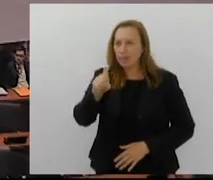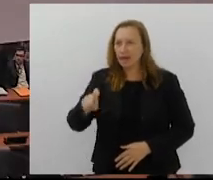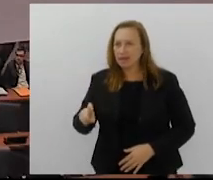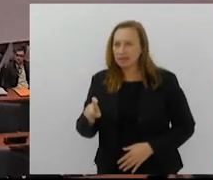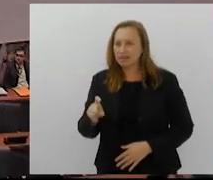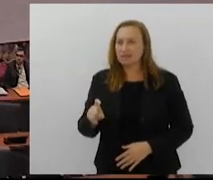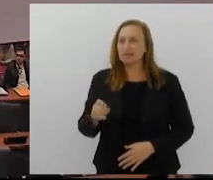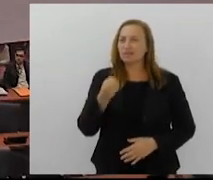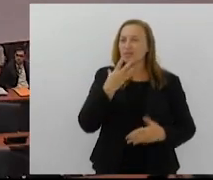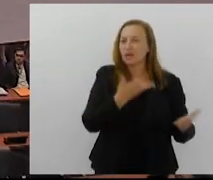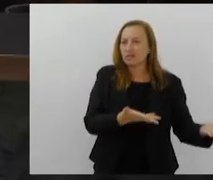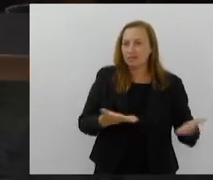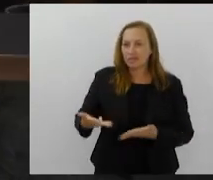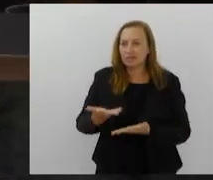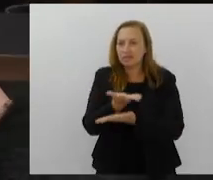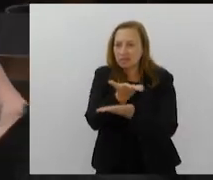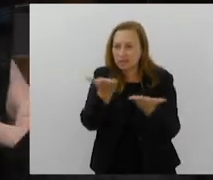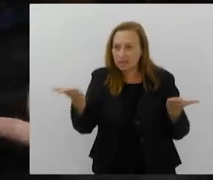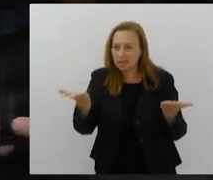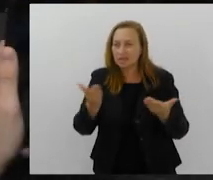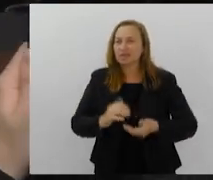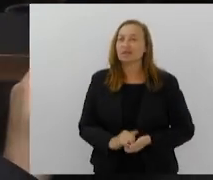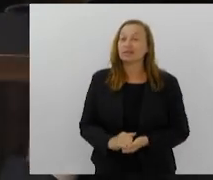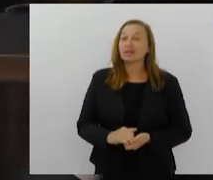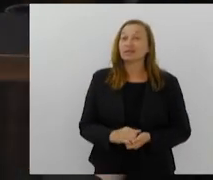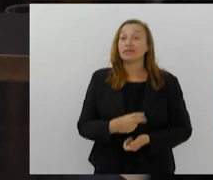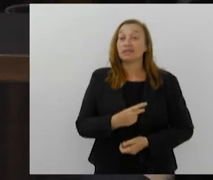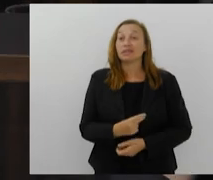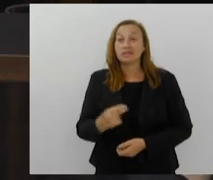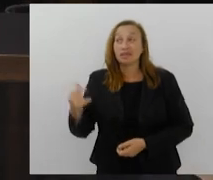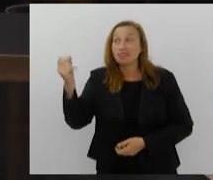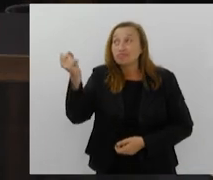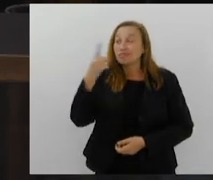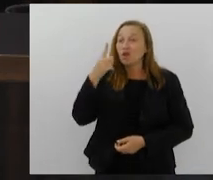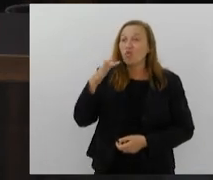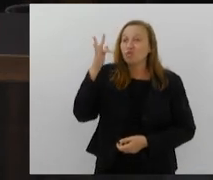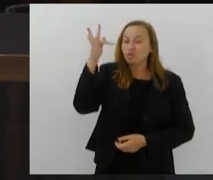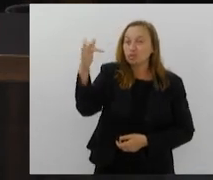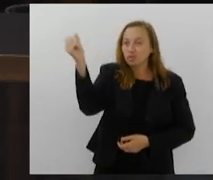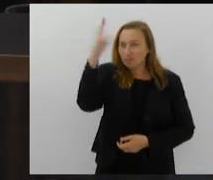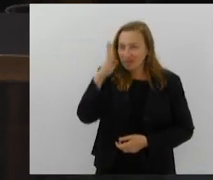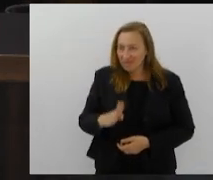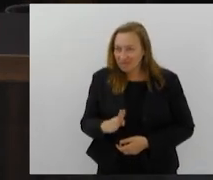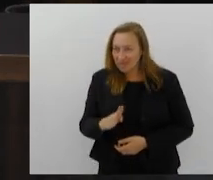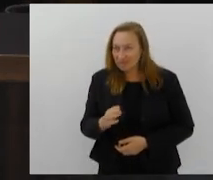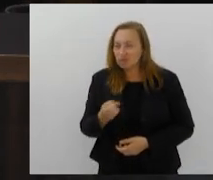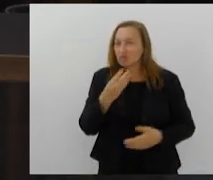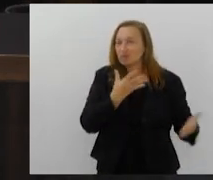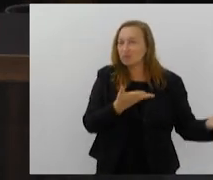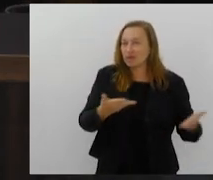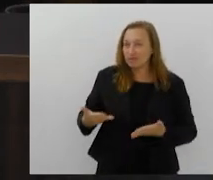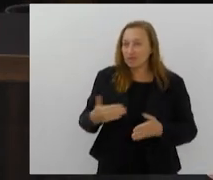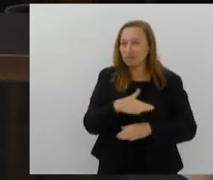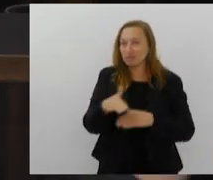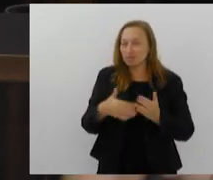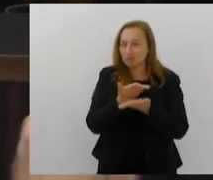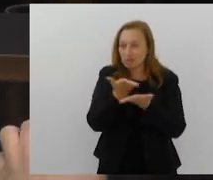juventude. Presidente. Que saia daqui inspirações para o futuro do Brasil. Sejam todos bem-vindos a esse